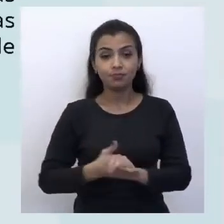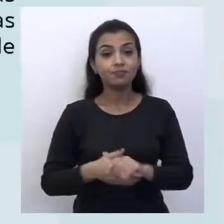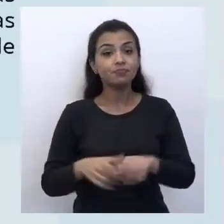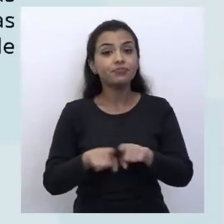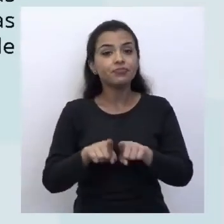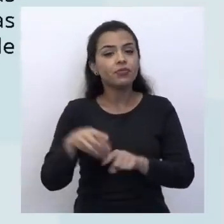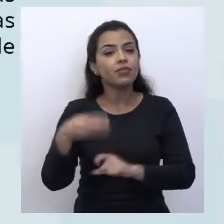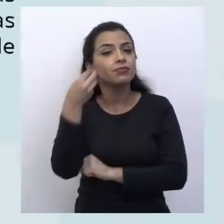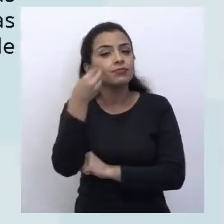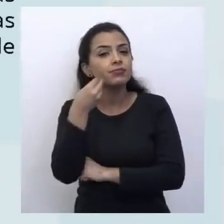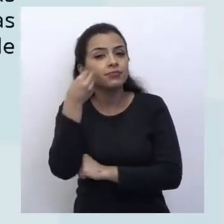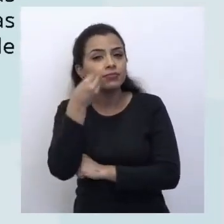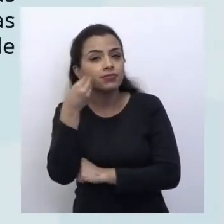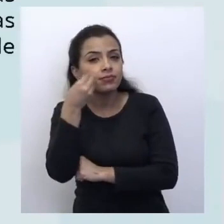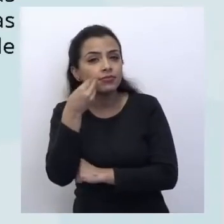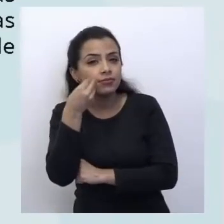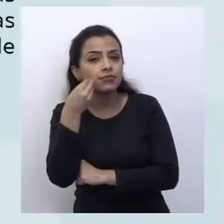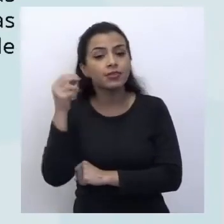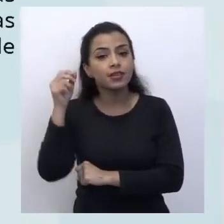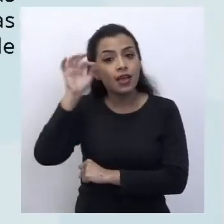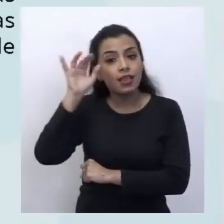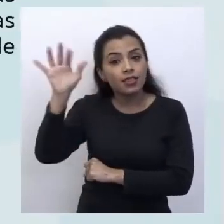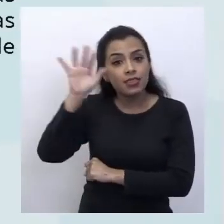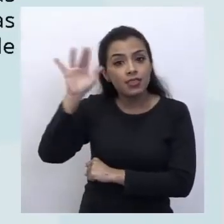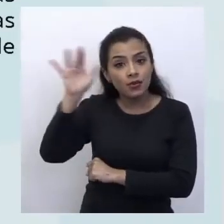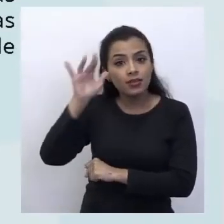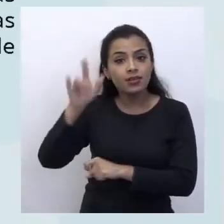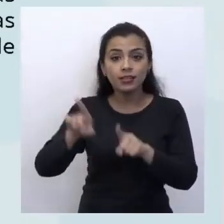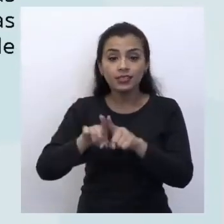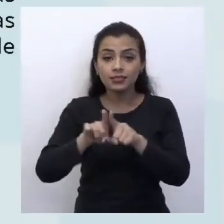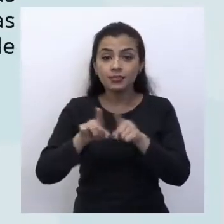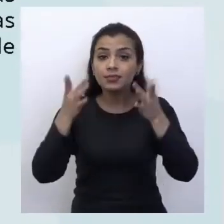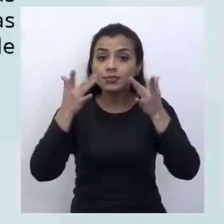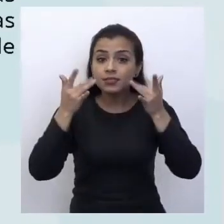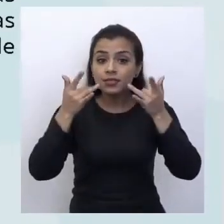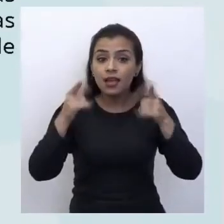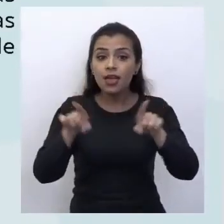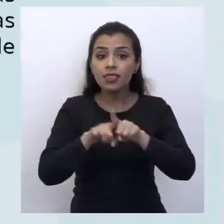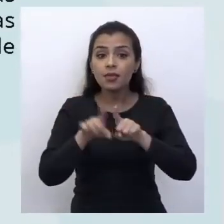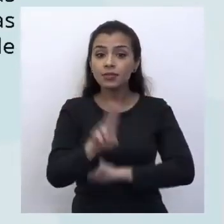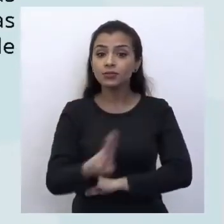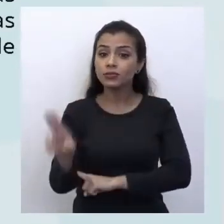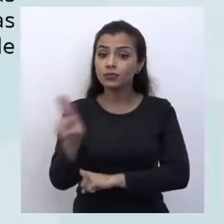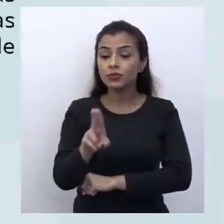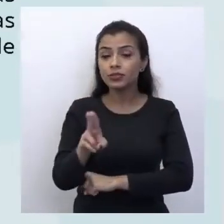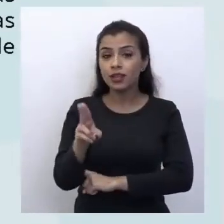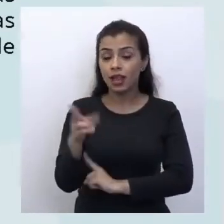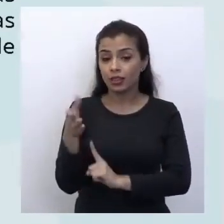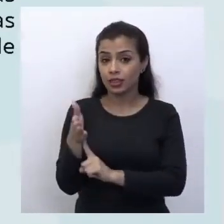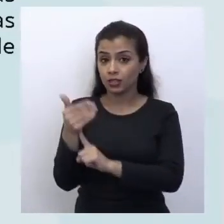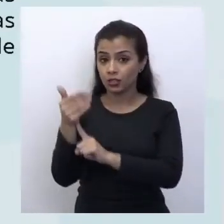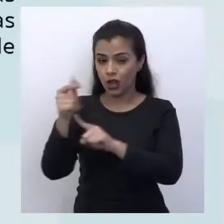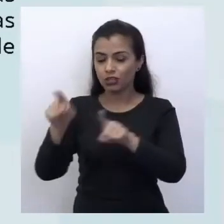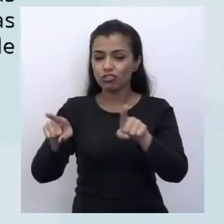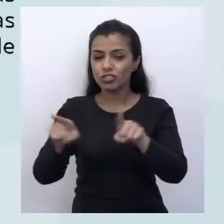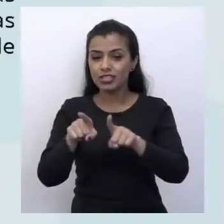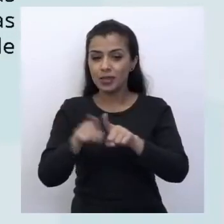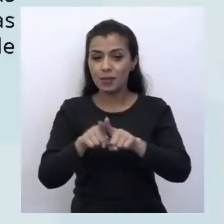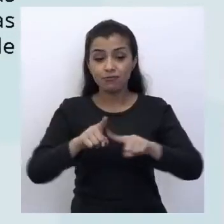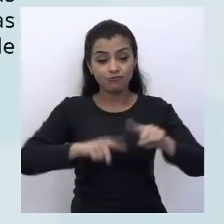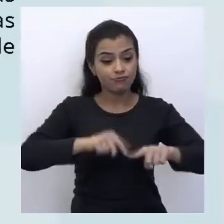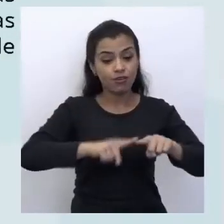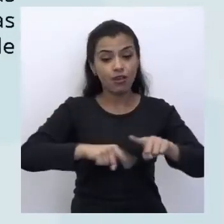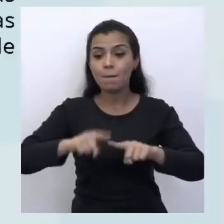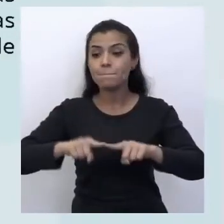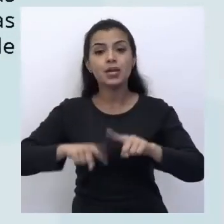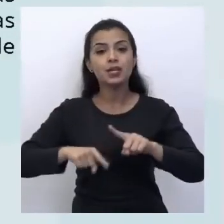experimentações, tanto nas teorias como nas práticas teatrais e nas utilizações de recursos tecnológicos e ferramentas digitais. Ou